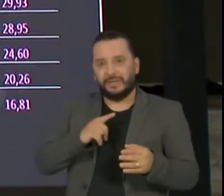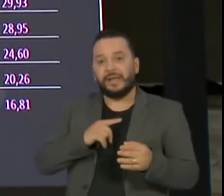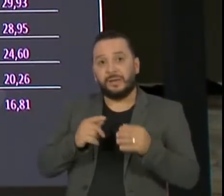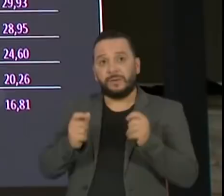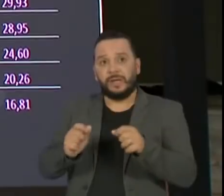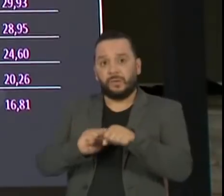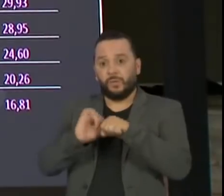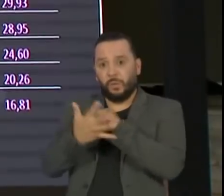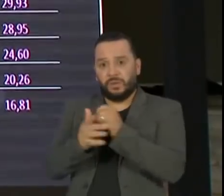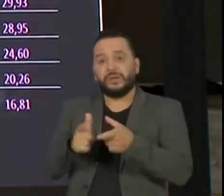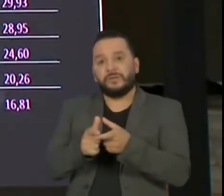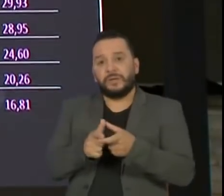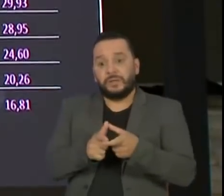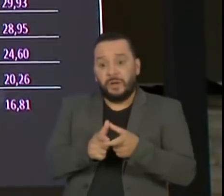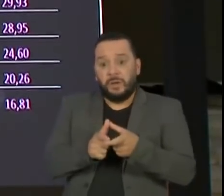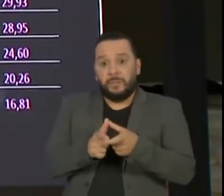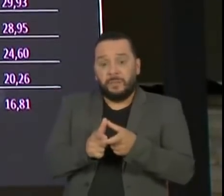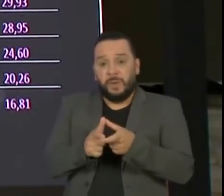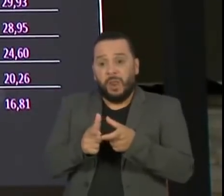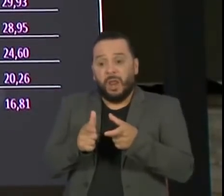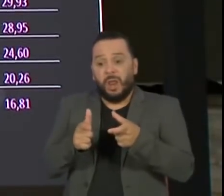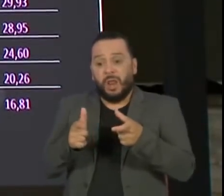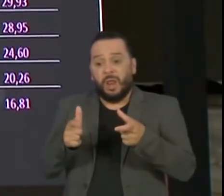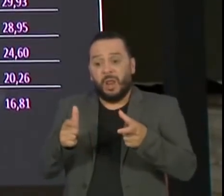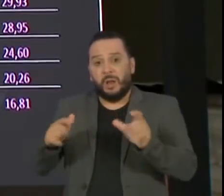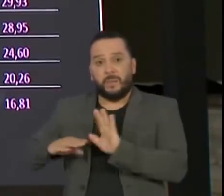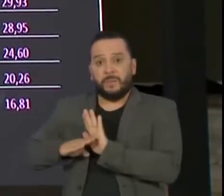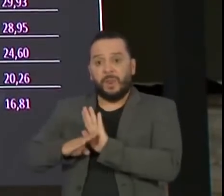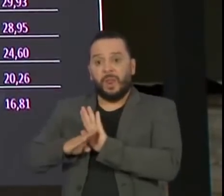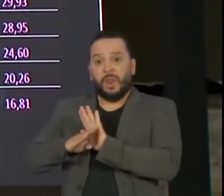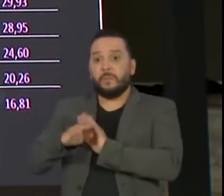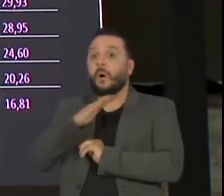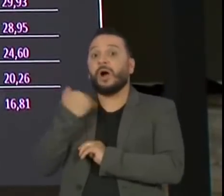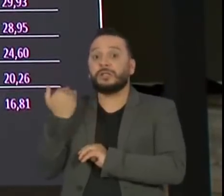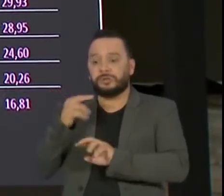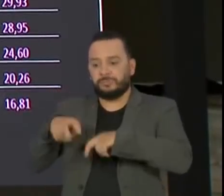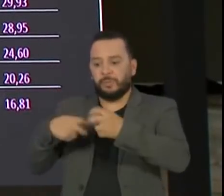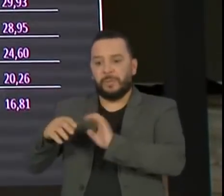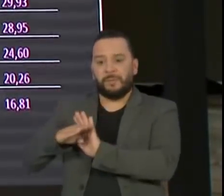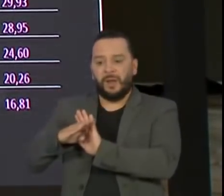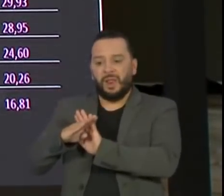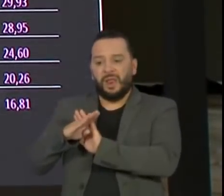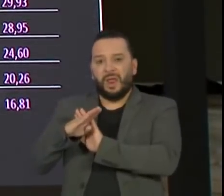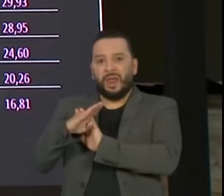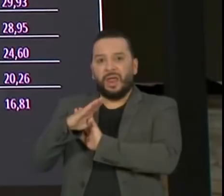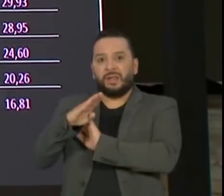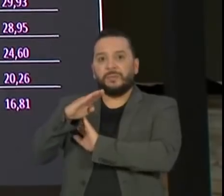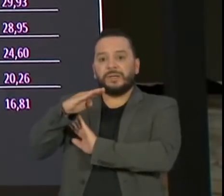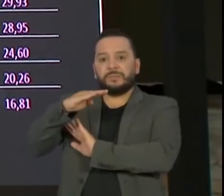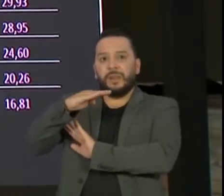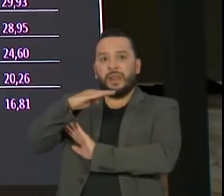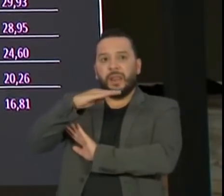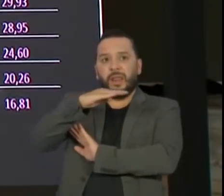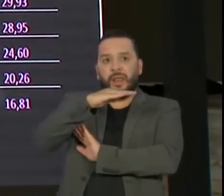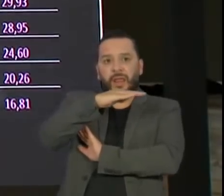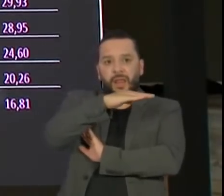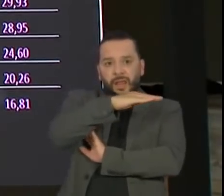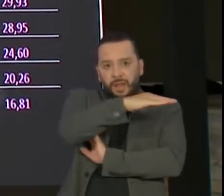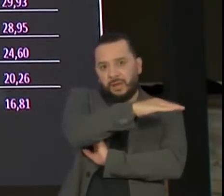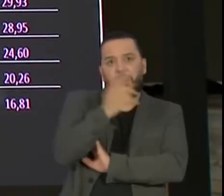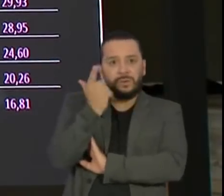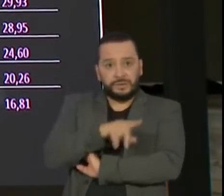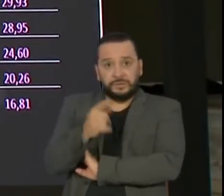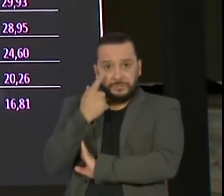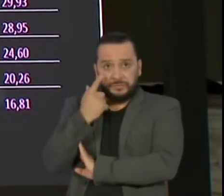que uma estabilização no número de óbitos por semana. Isso pode ser verificado